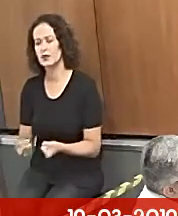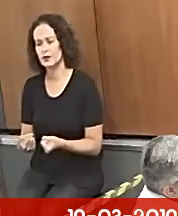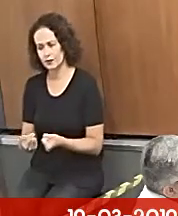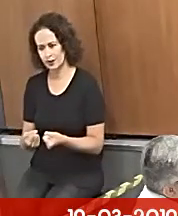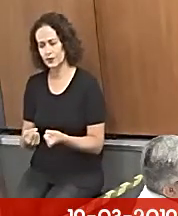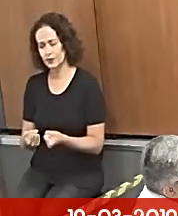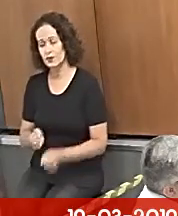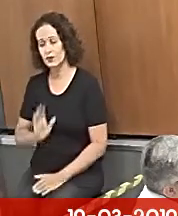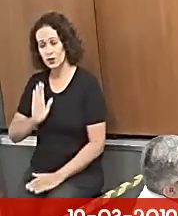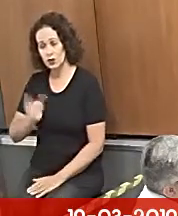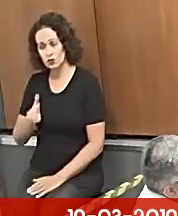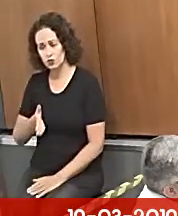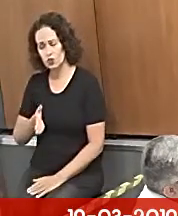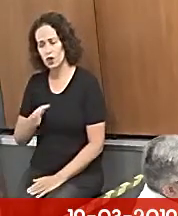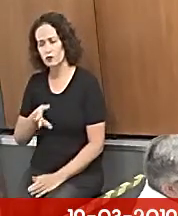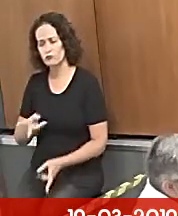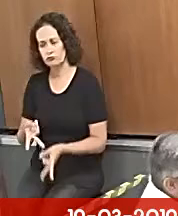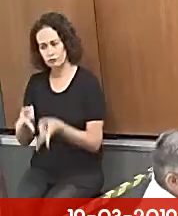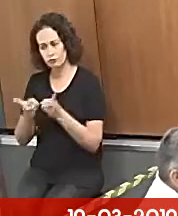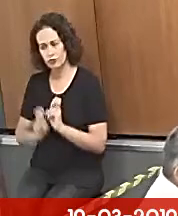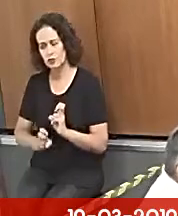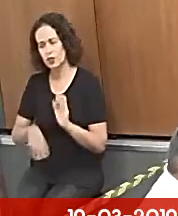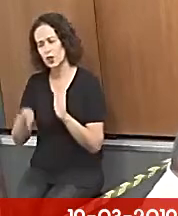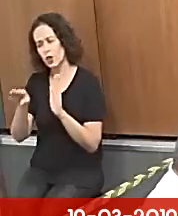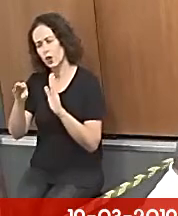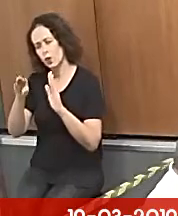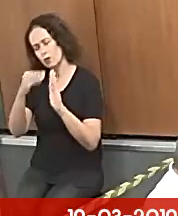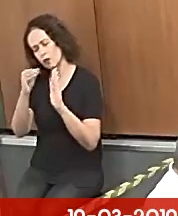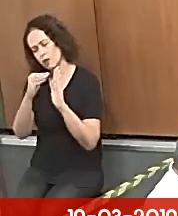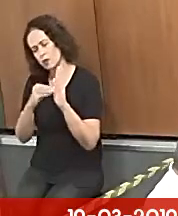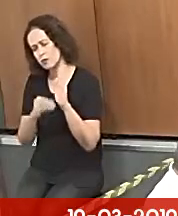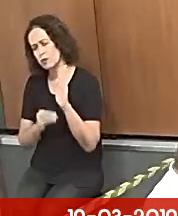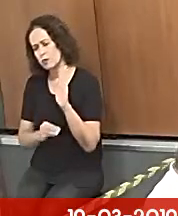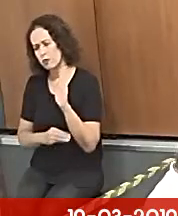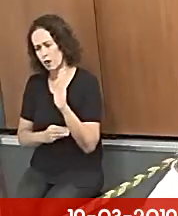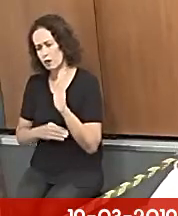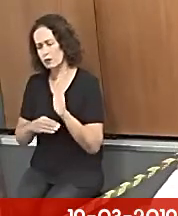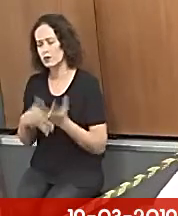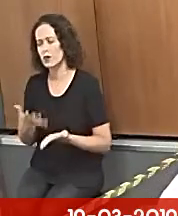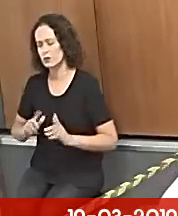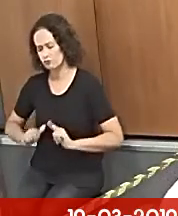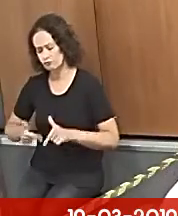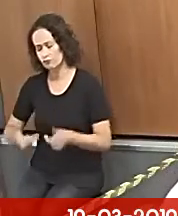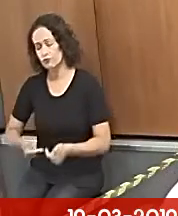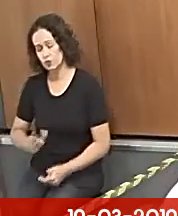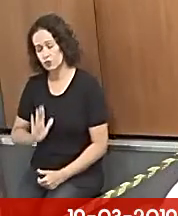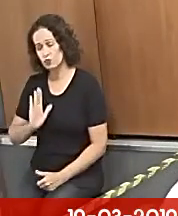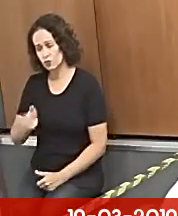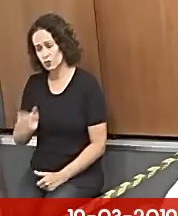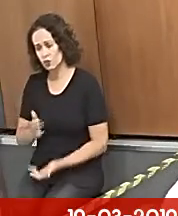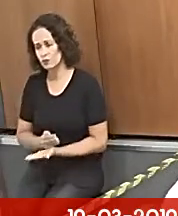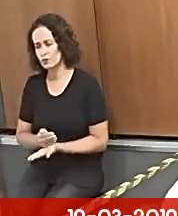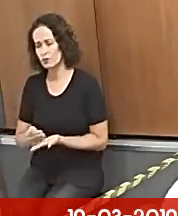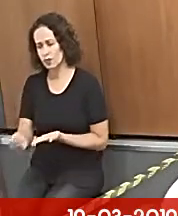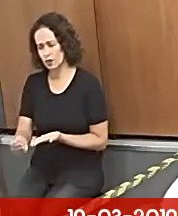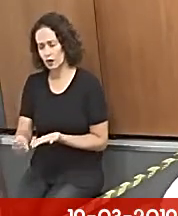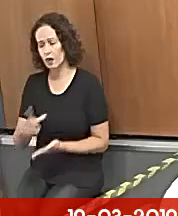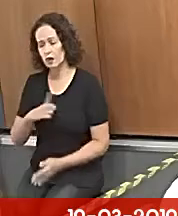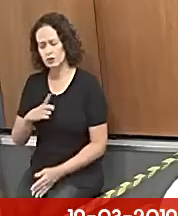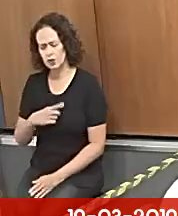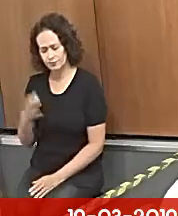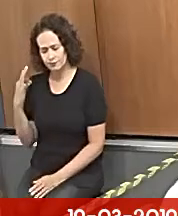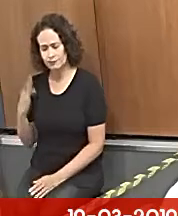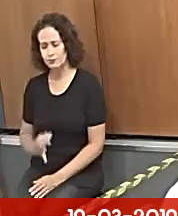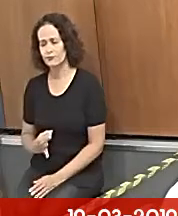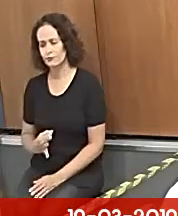várias proposições estão sendo colocadas várias a atitude já estão sendo tomadas e tenho certeza absoluta